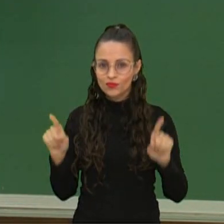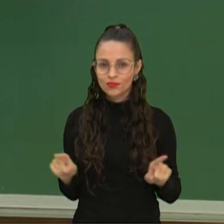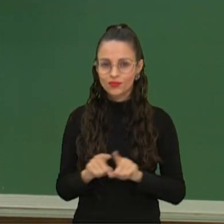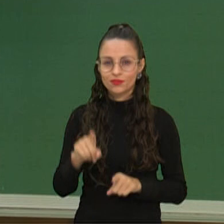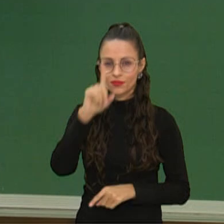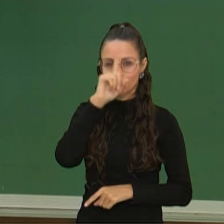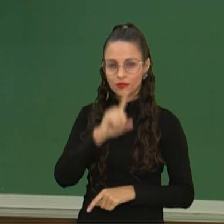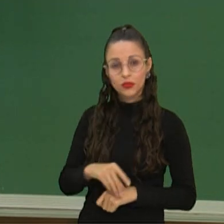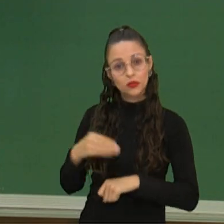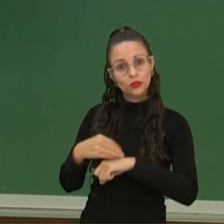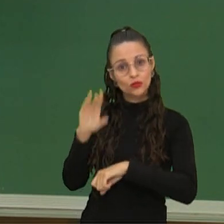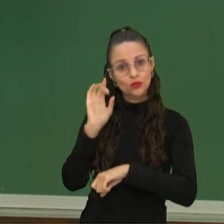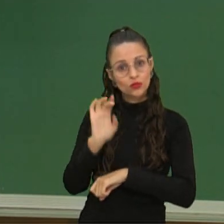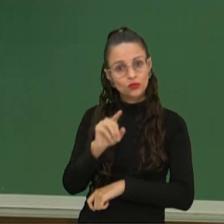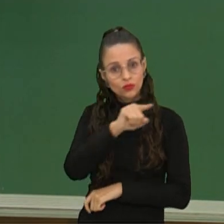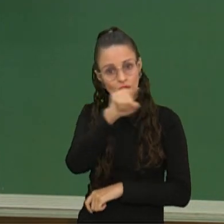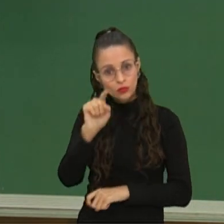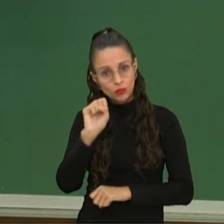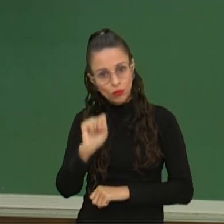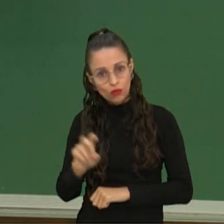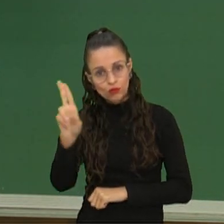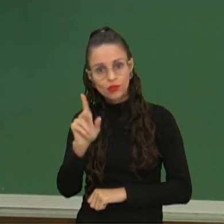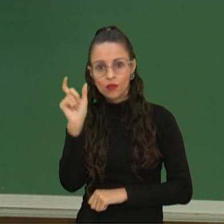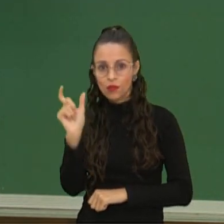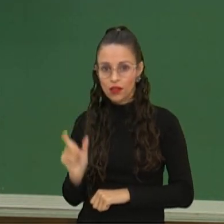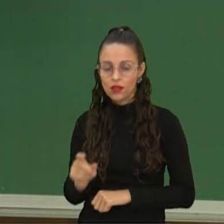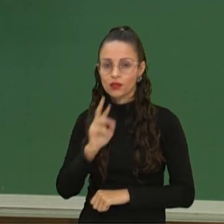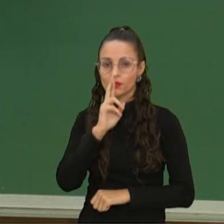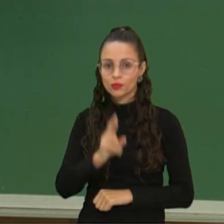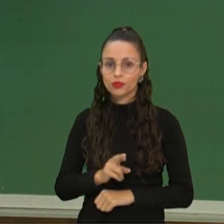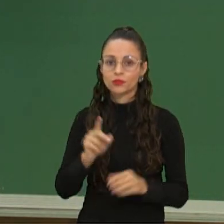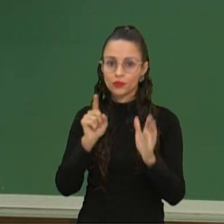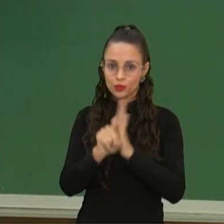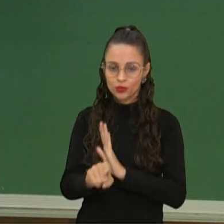Forget, apologize, talk. Então, tipo,